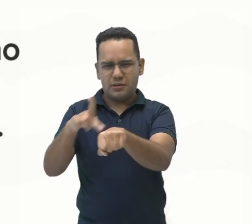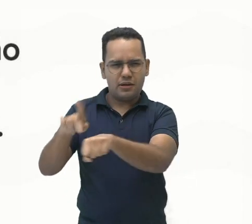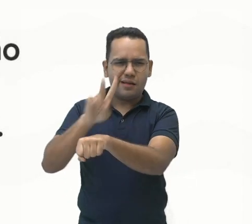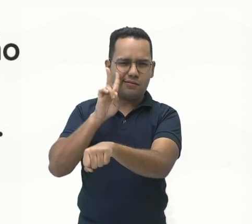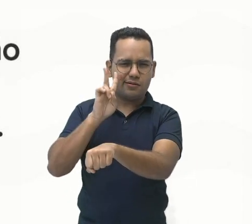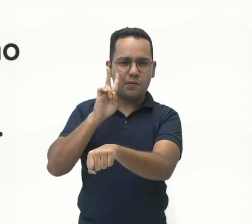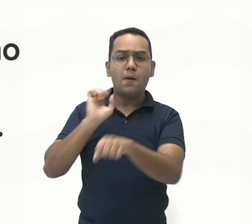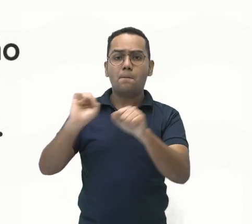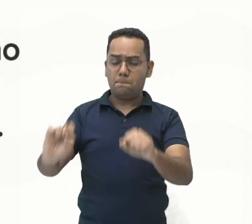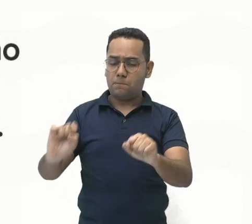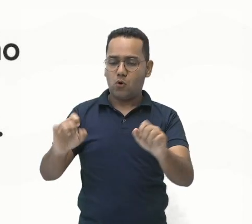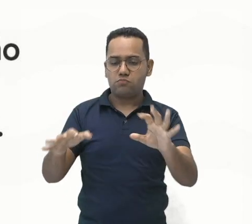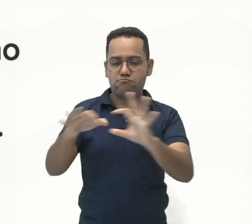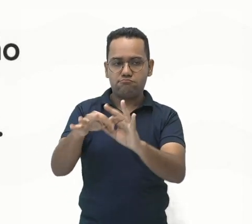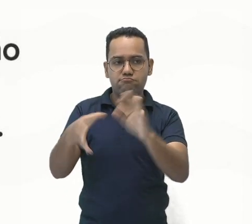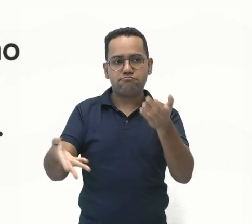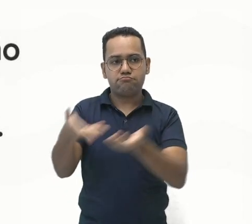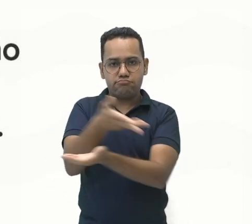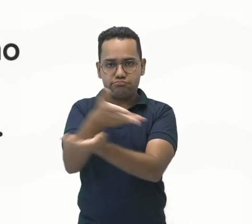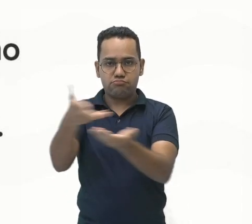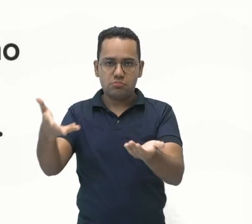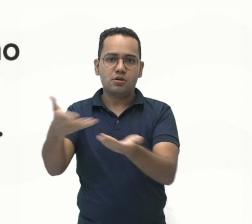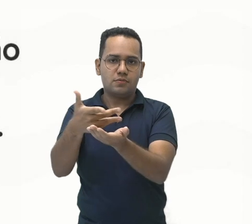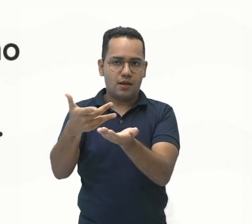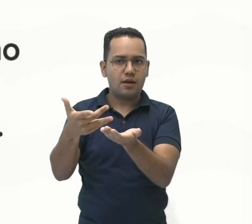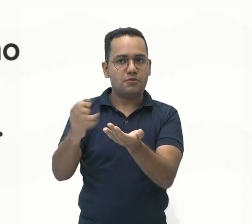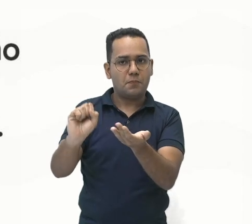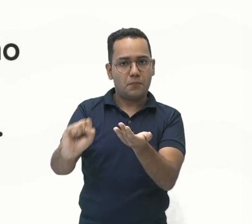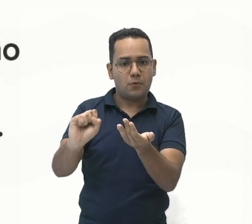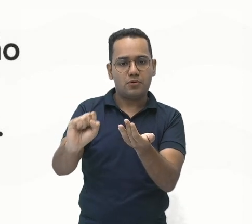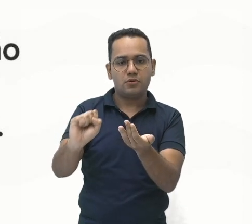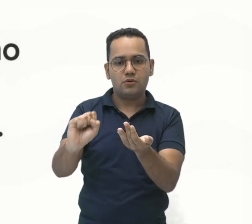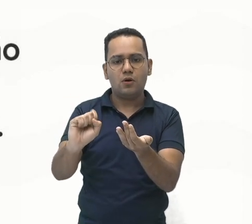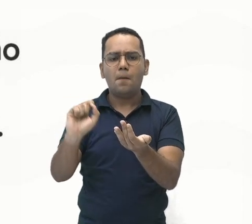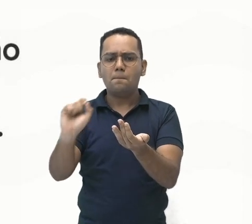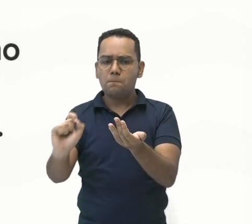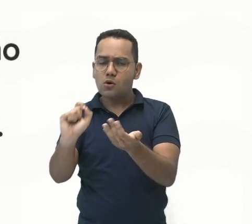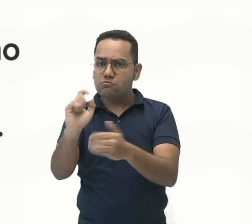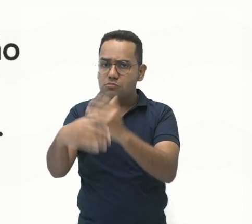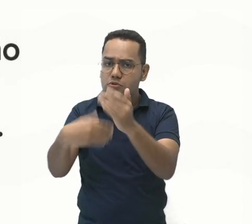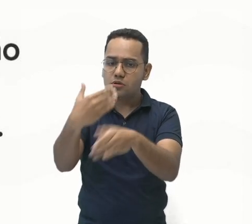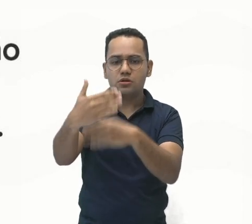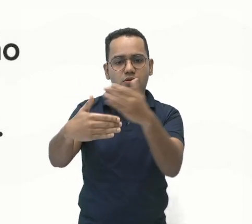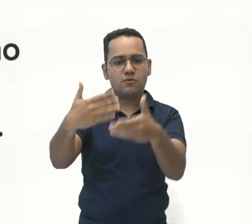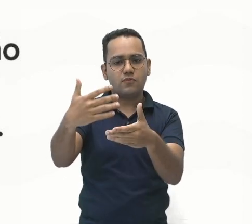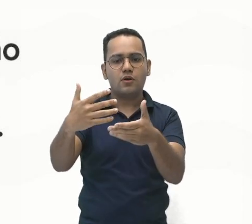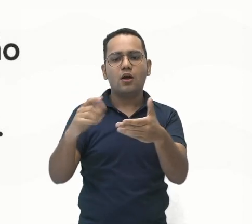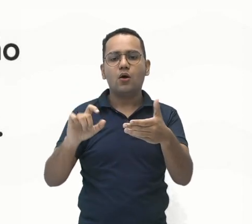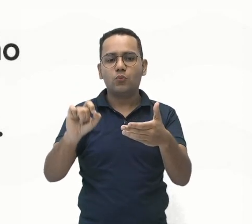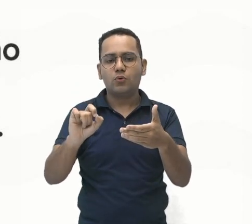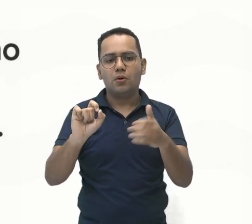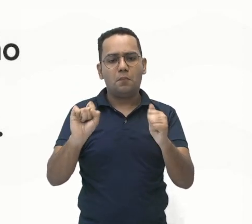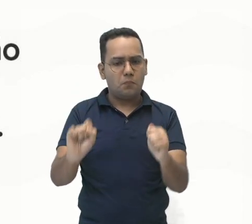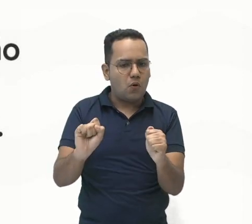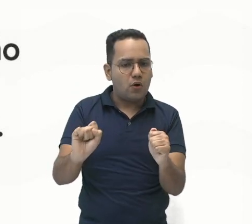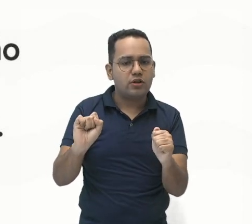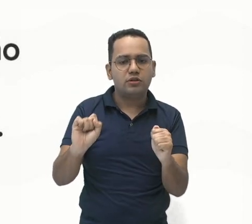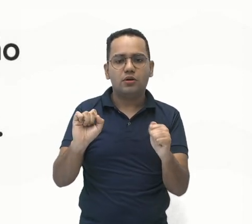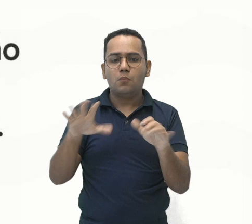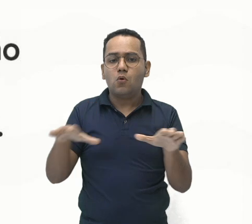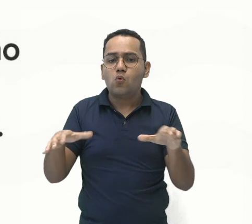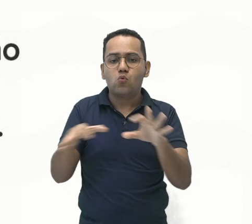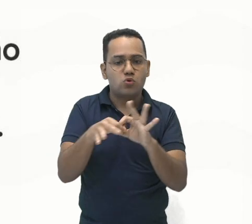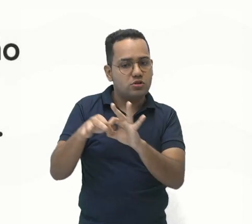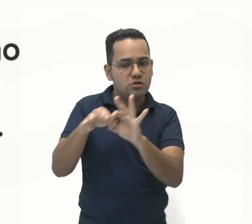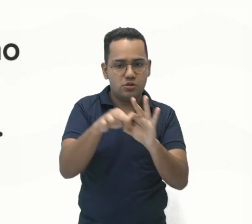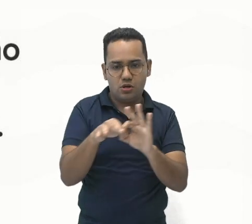aprofundando essa relação entre eles e esses estágios de desenvolvimento dos blocos econômicos pode avançar, podendo